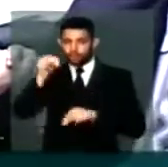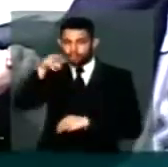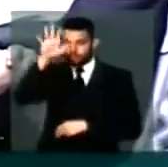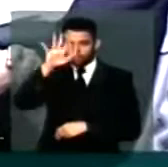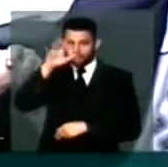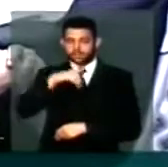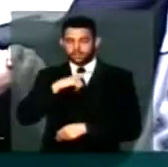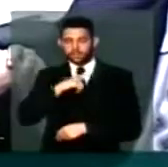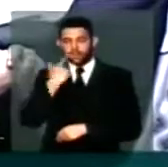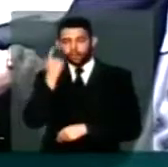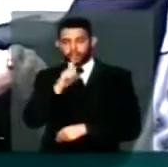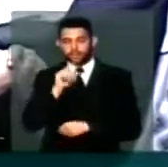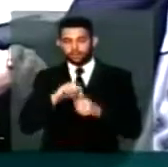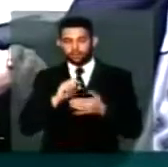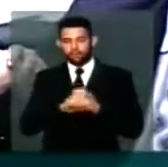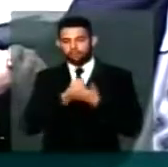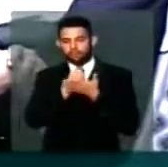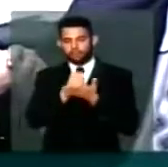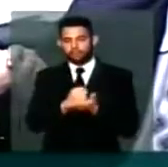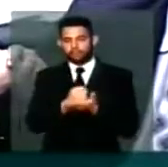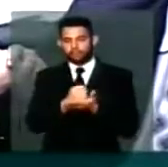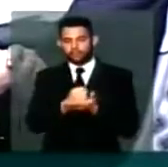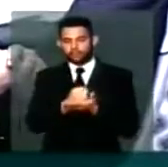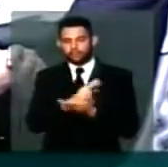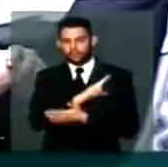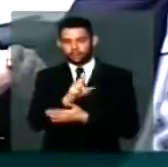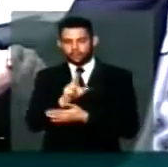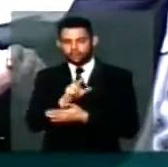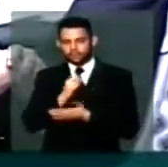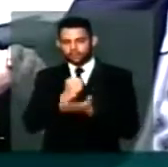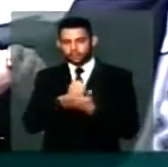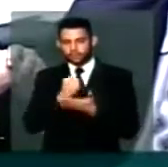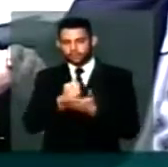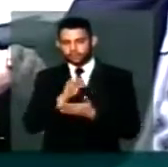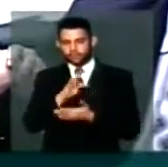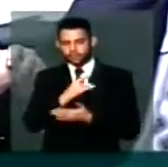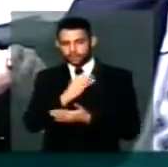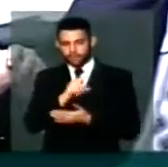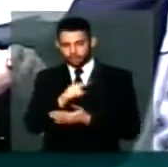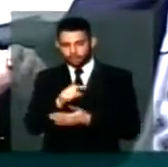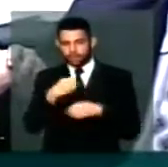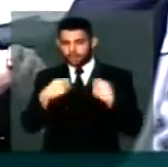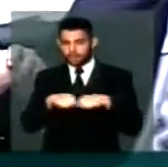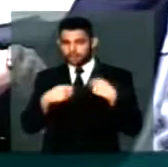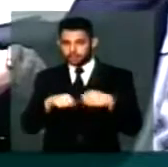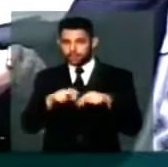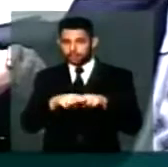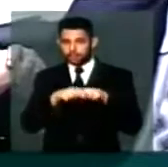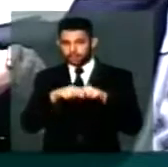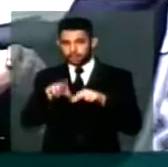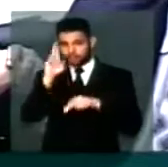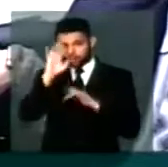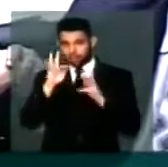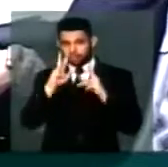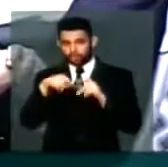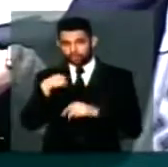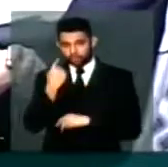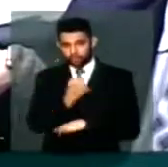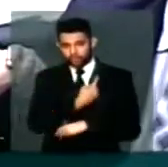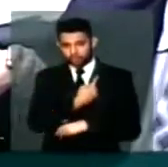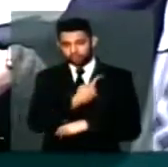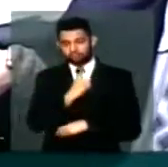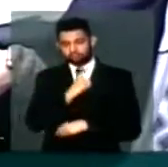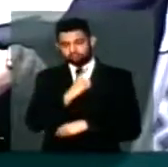e nós haveremos de colaborar com o chamado ajuste fiscal é necessário portanto que todos